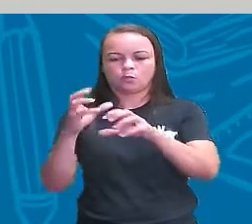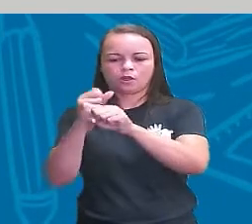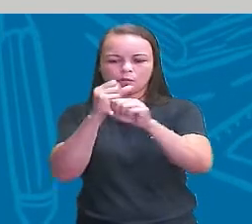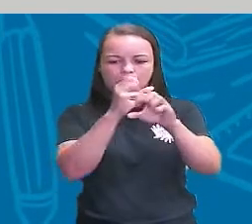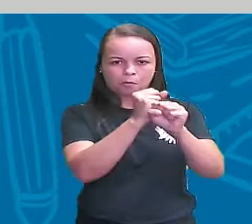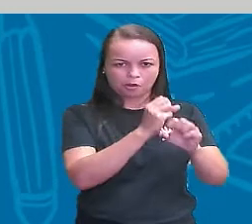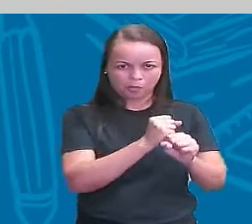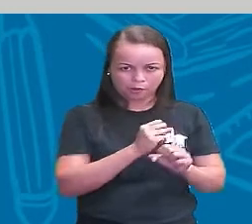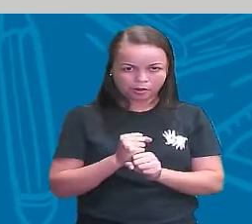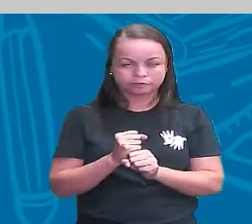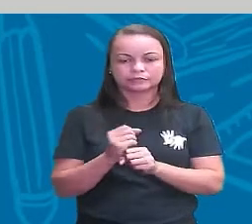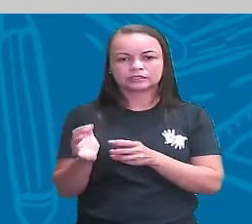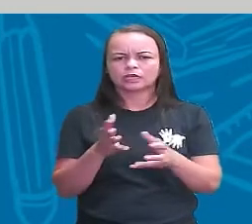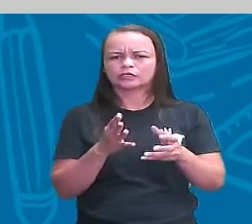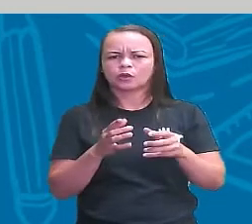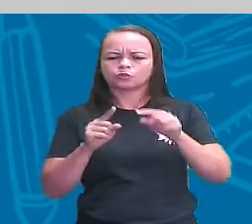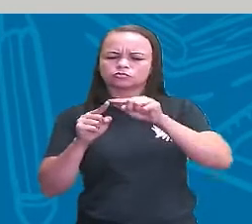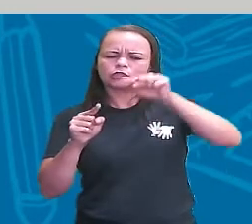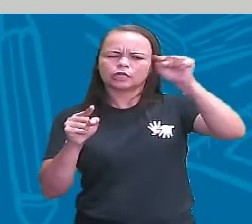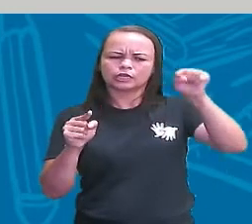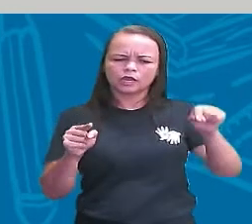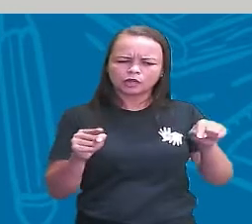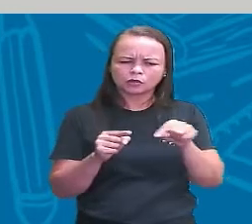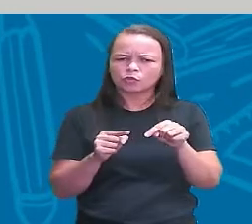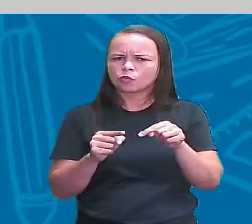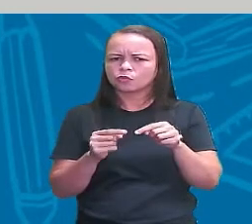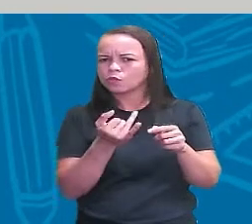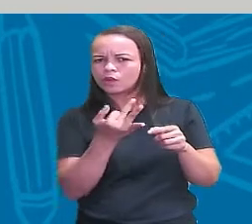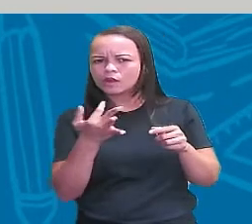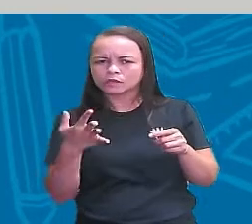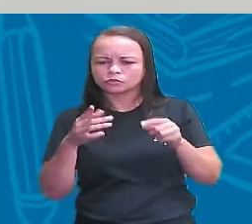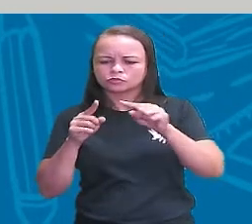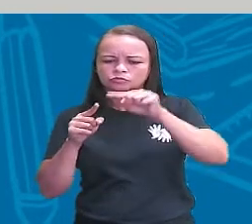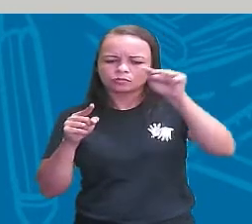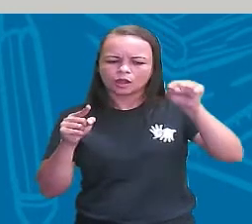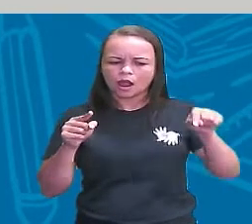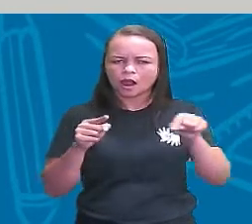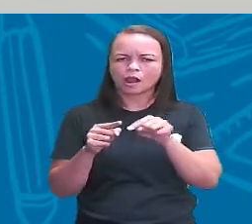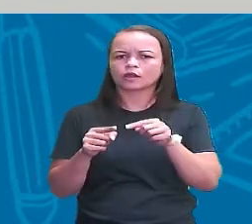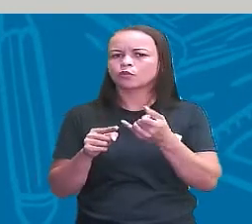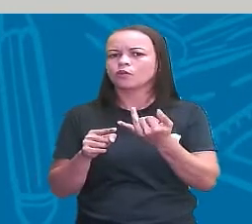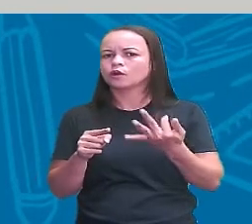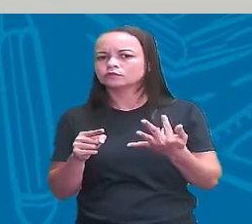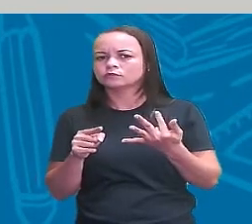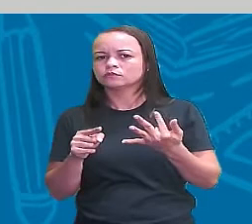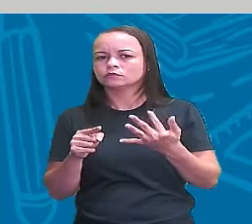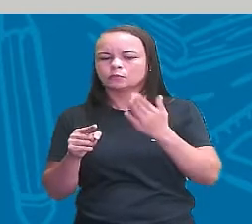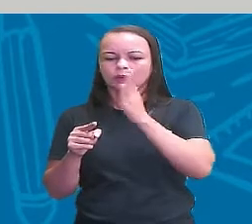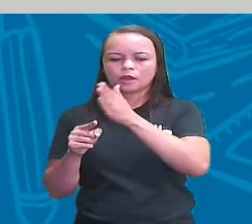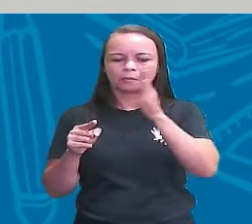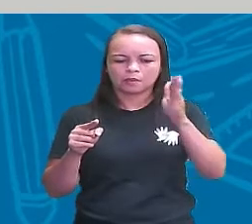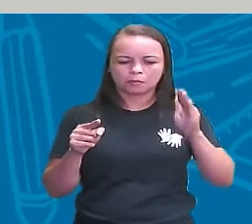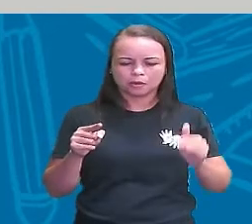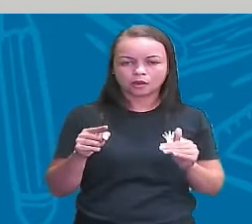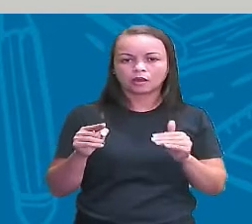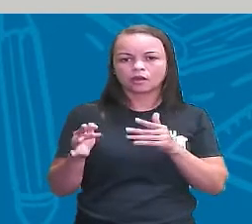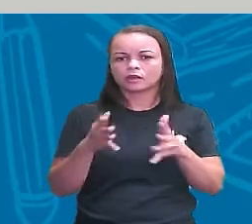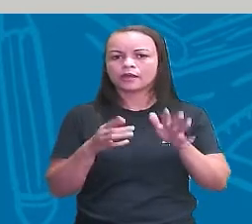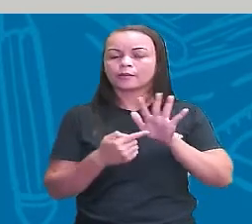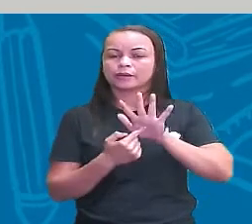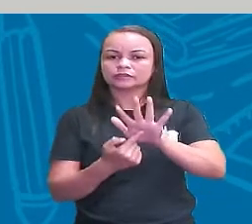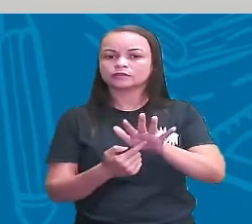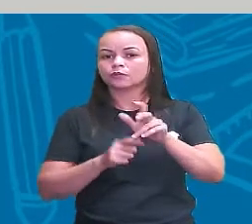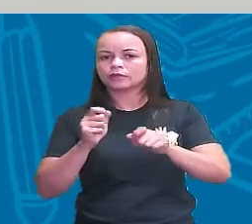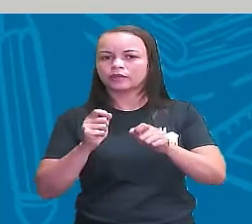O triângulo, ele tem quantos lados? Nós sabemos que o triângulo é uma figura geométrica representada por quantos lados?